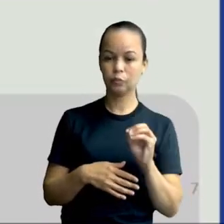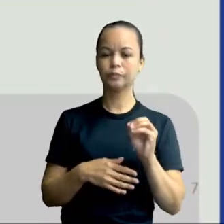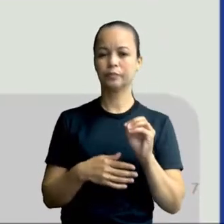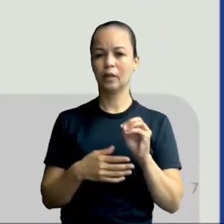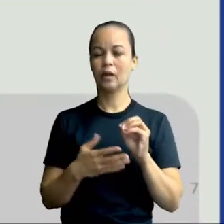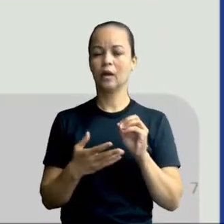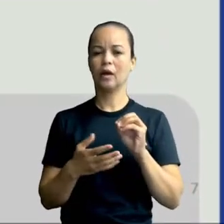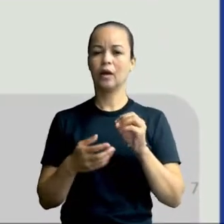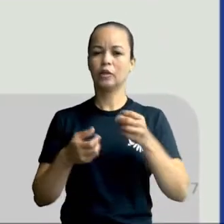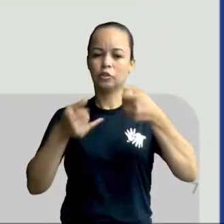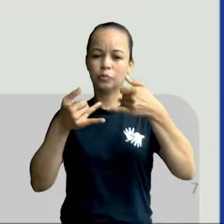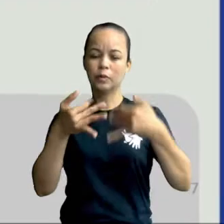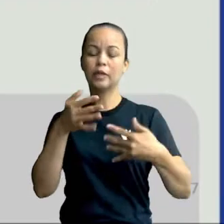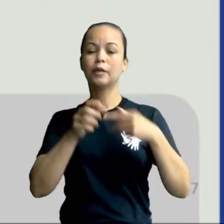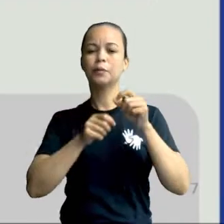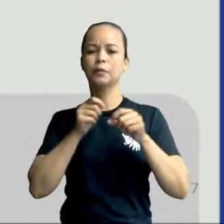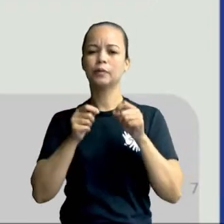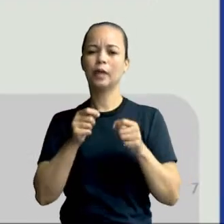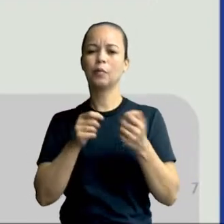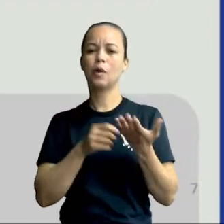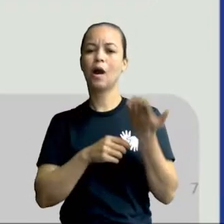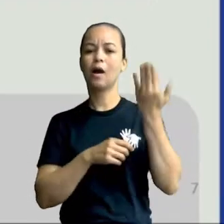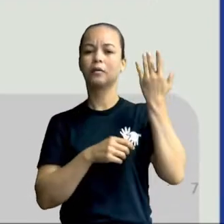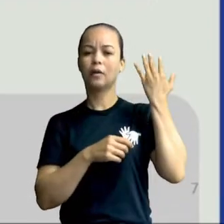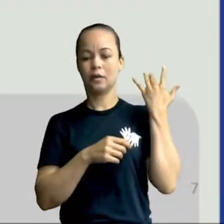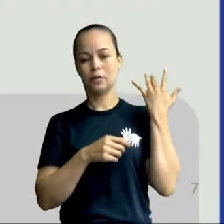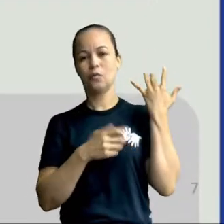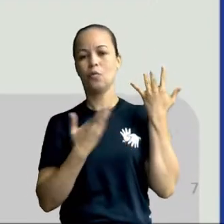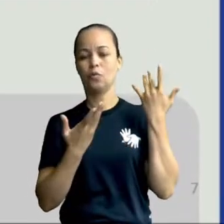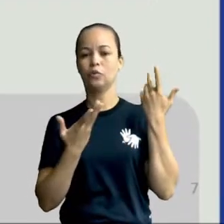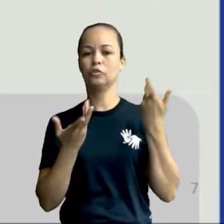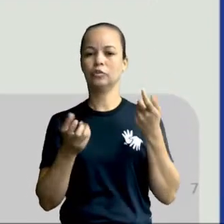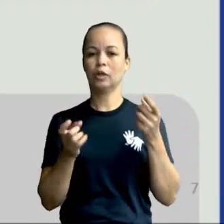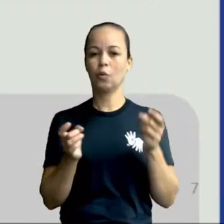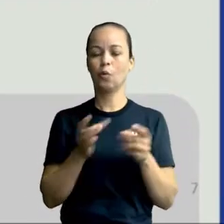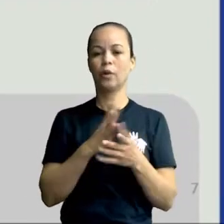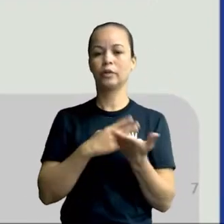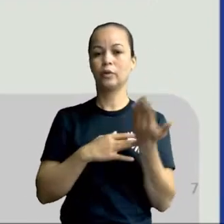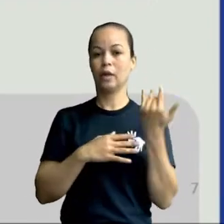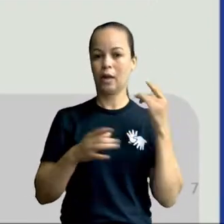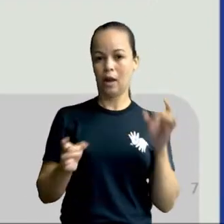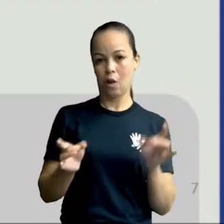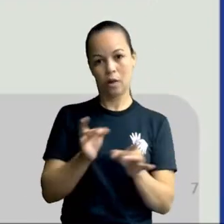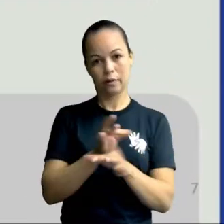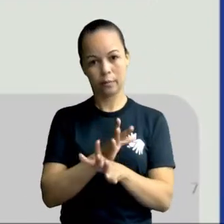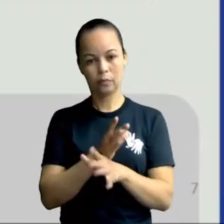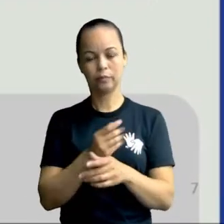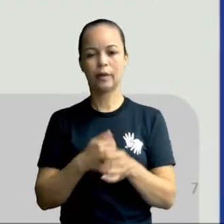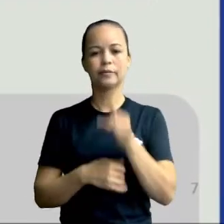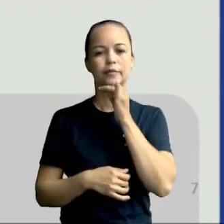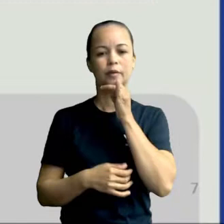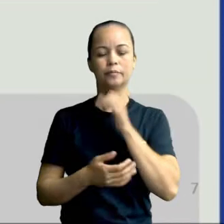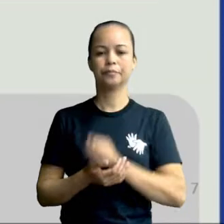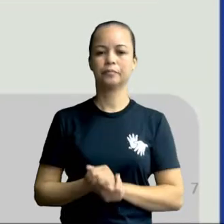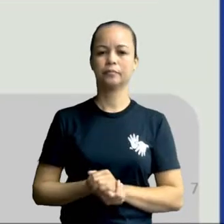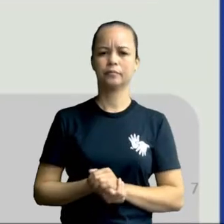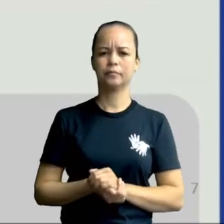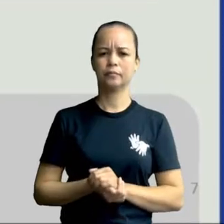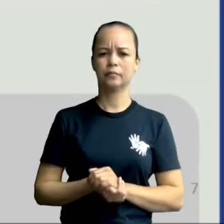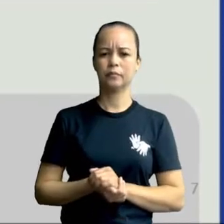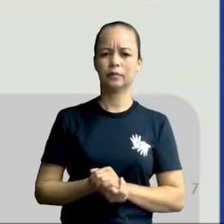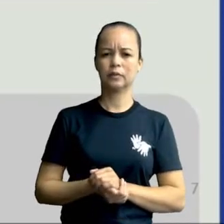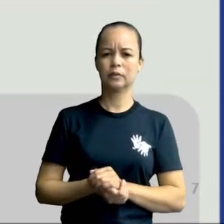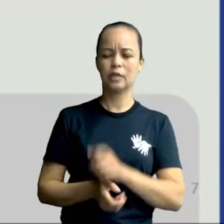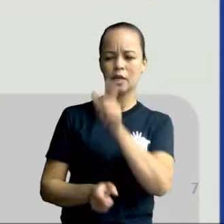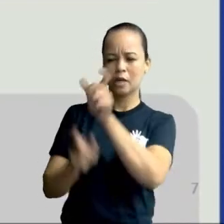momentos anteriores, decorridos ou acabados. Exemplo disso, eles